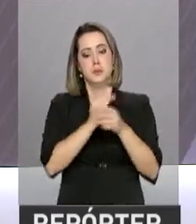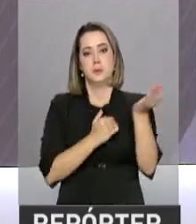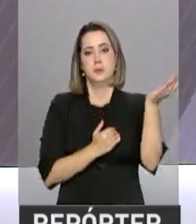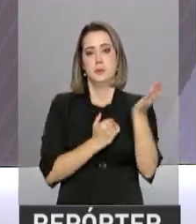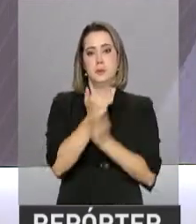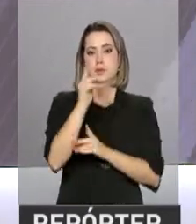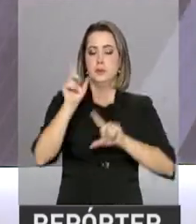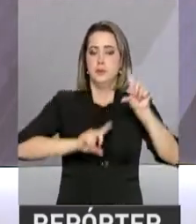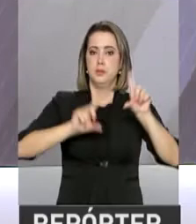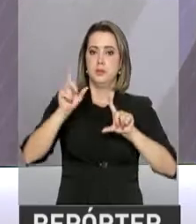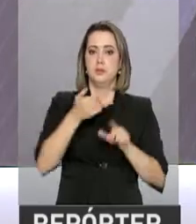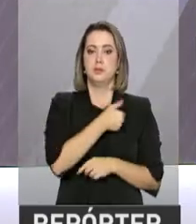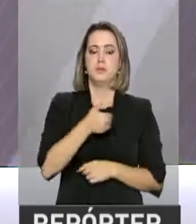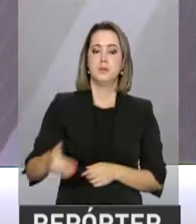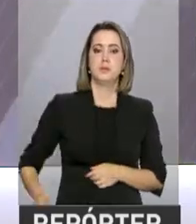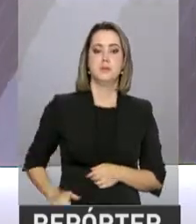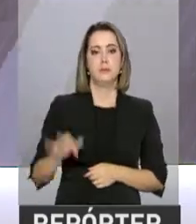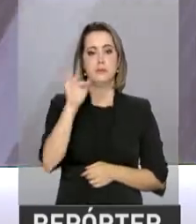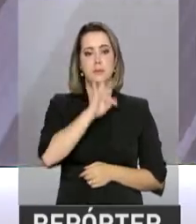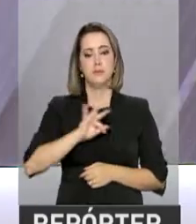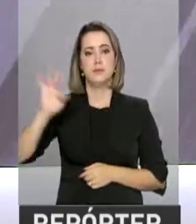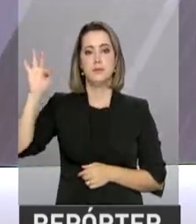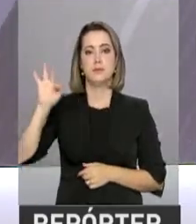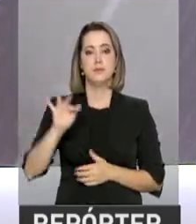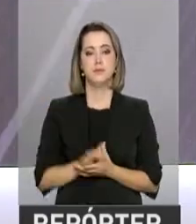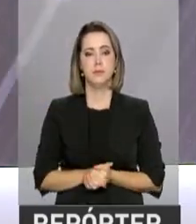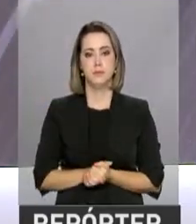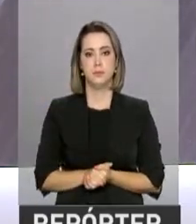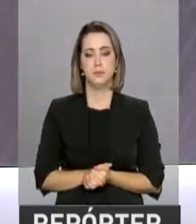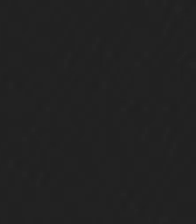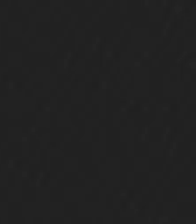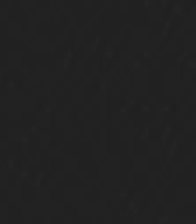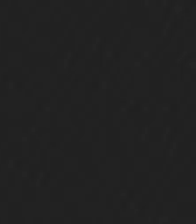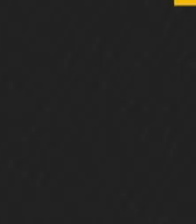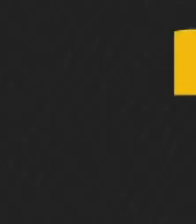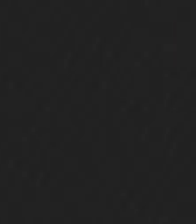continue com a gente aqui na nbr a tv do governo federal